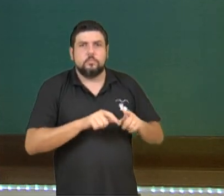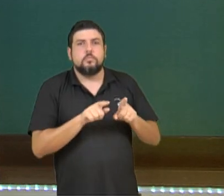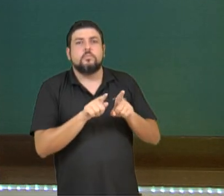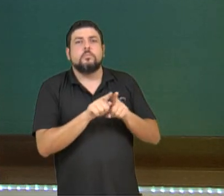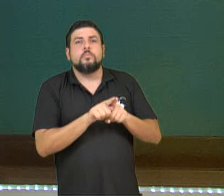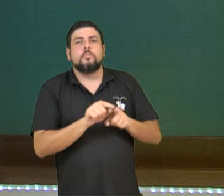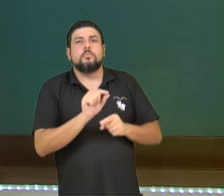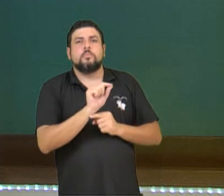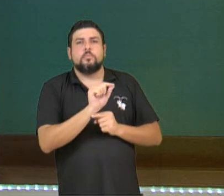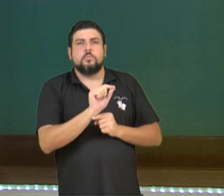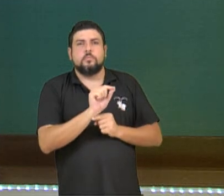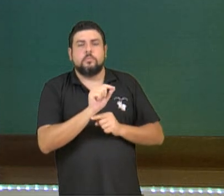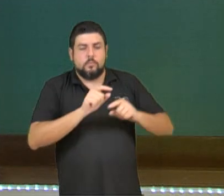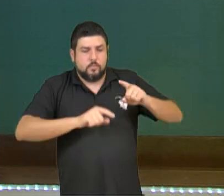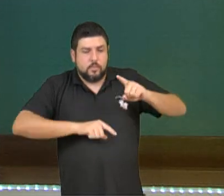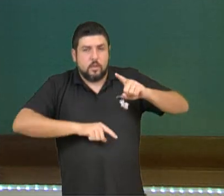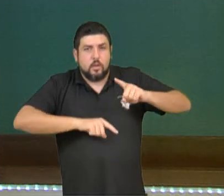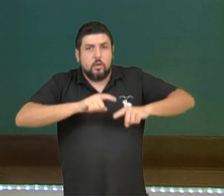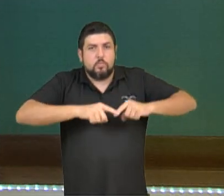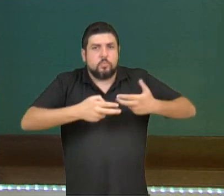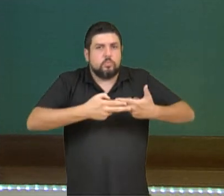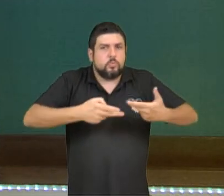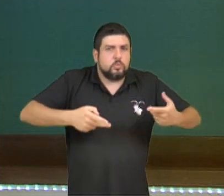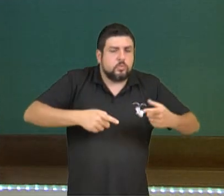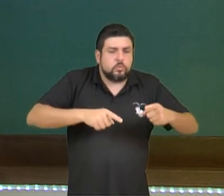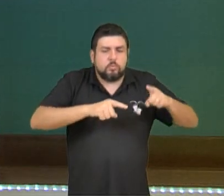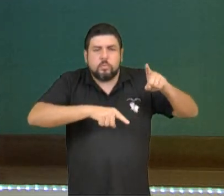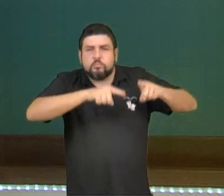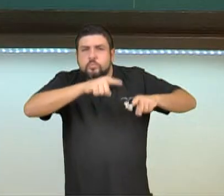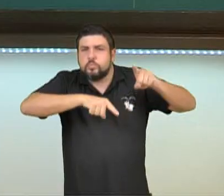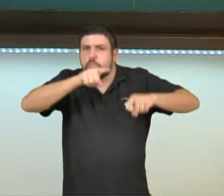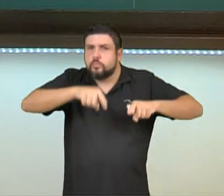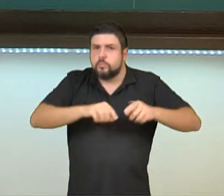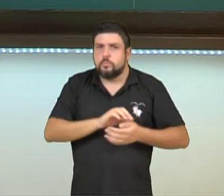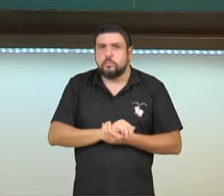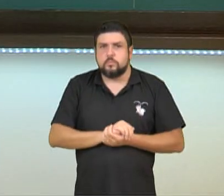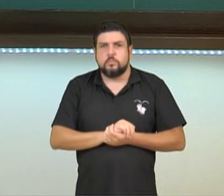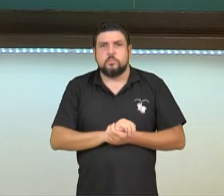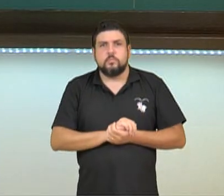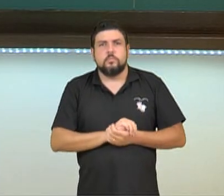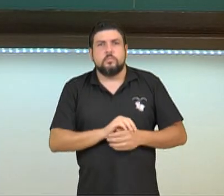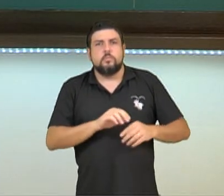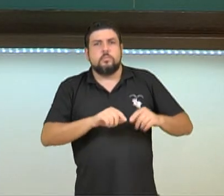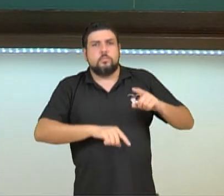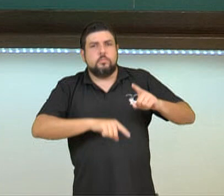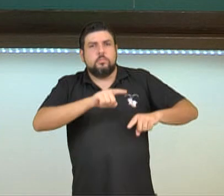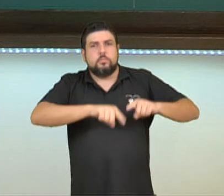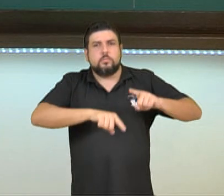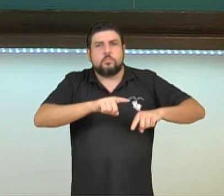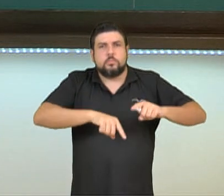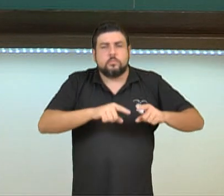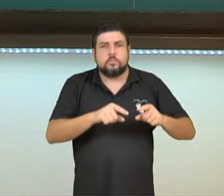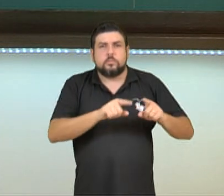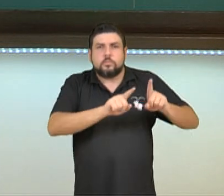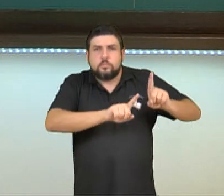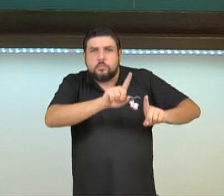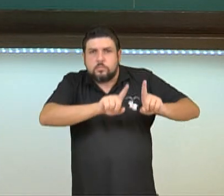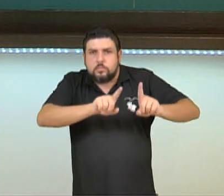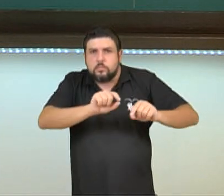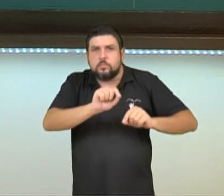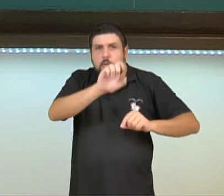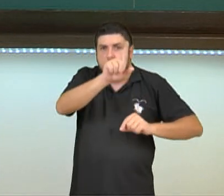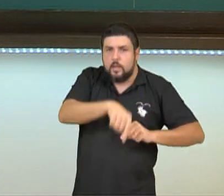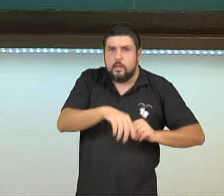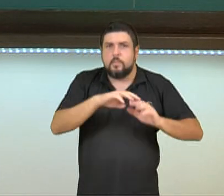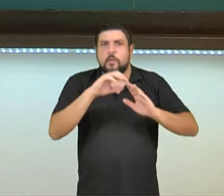inserção do chamado produto especulativo. O produto especulativo, literalmente, é uma das marcas do